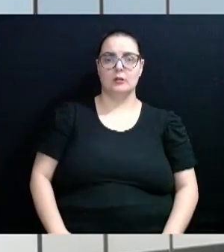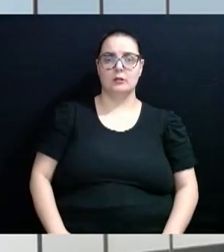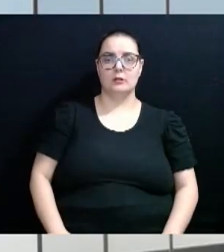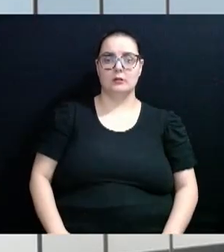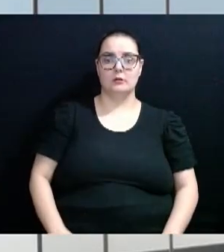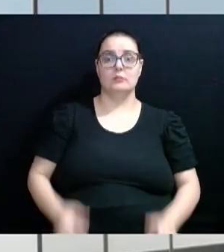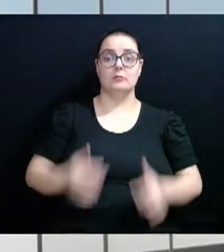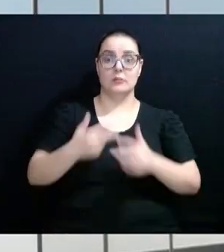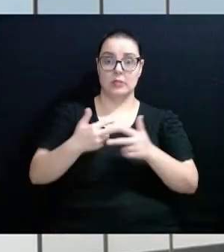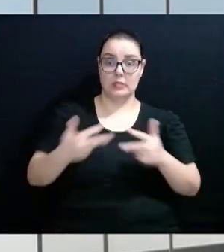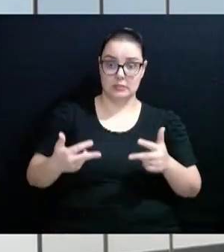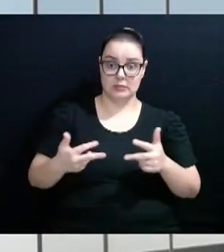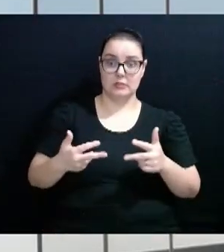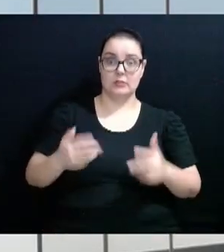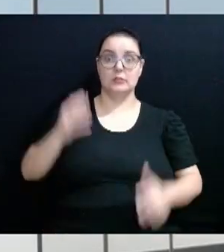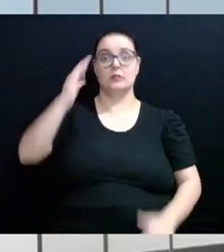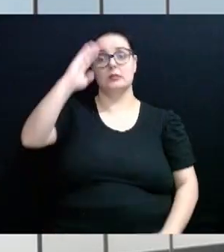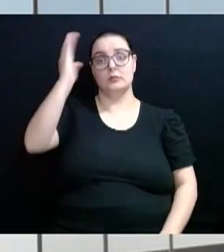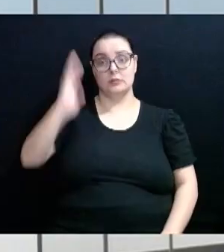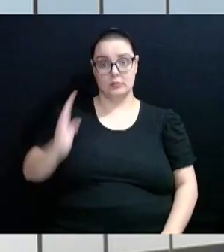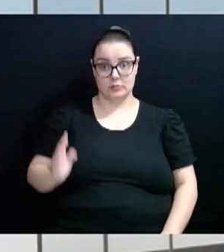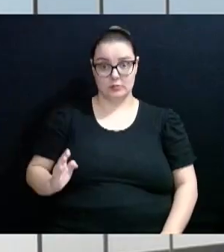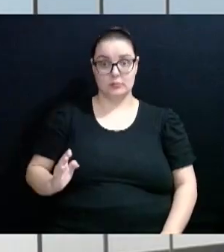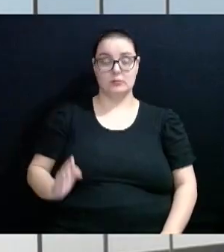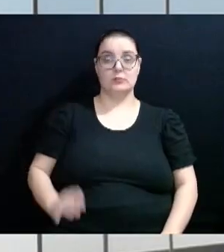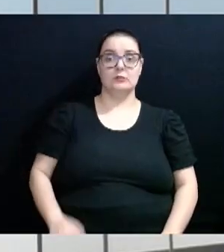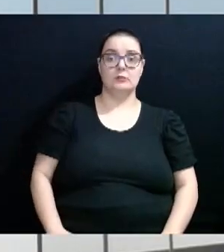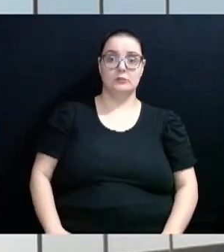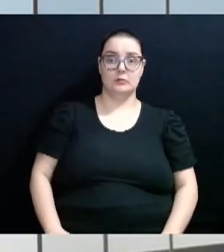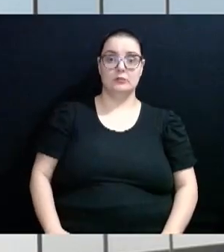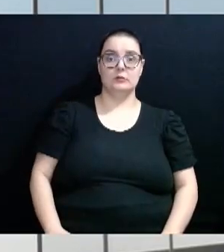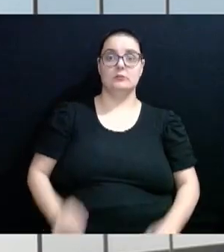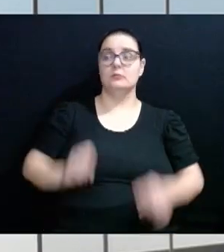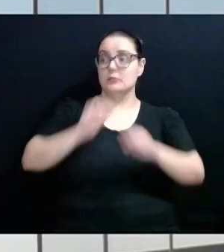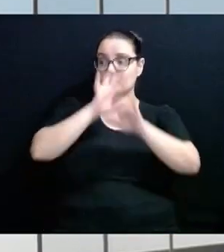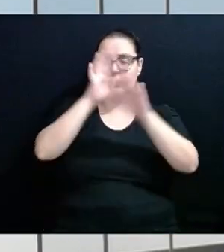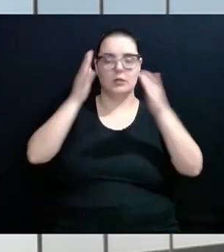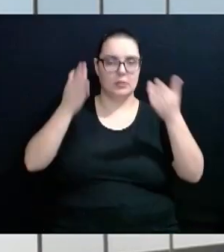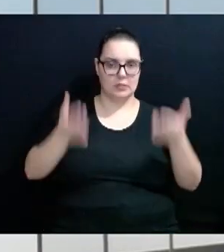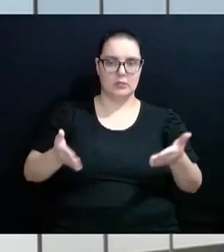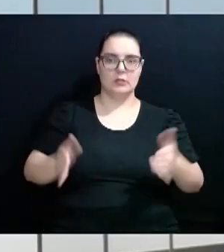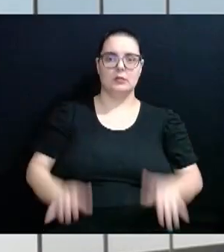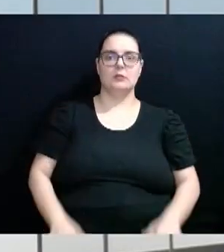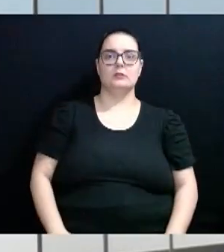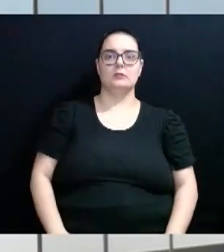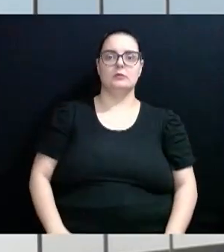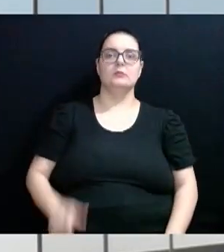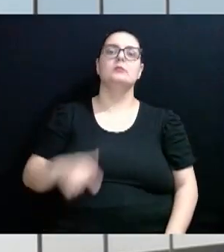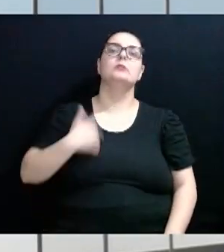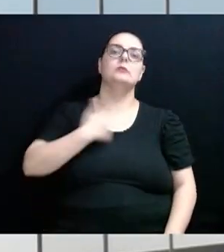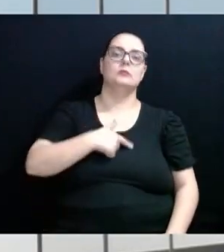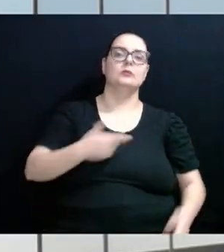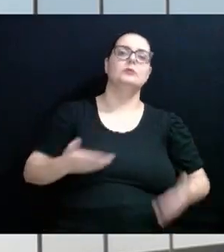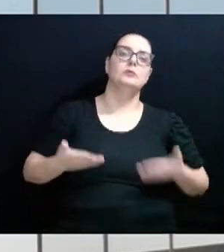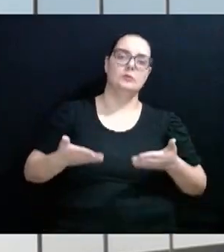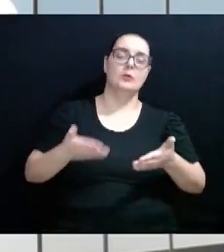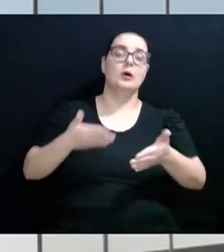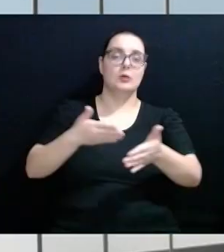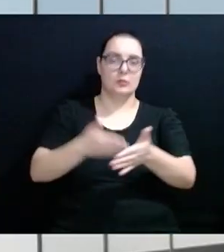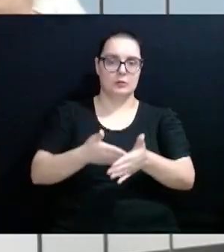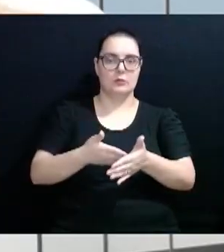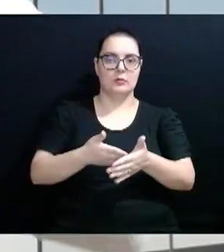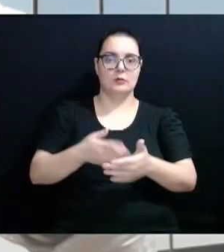o Brasil tem que ter claro, que nós temos que colocar um limite. Porque senão daqui a pouco,